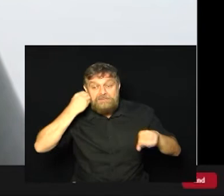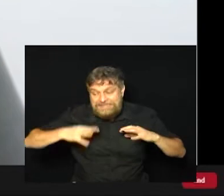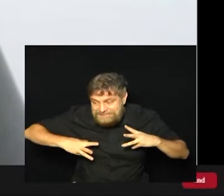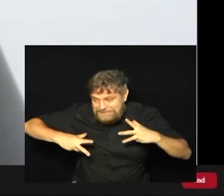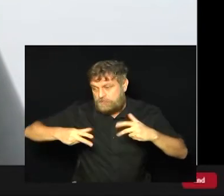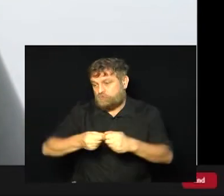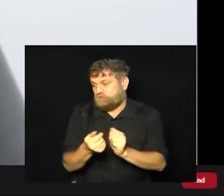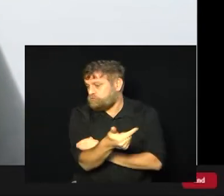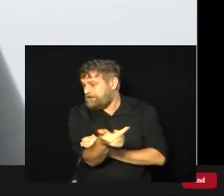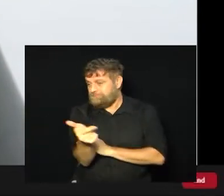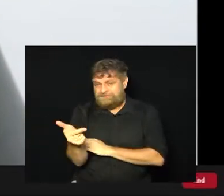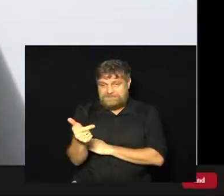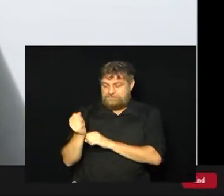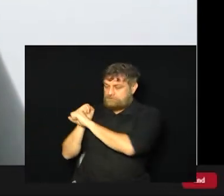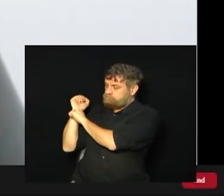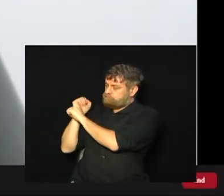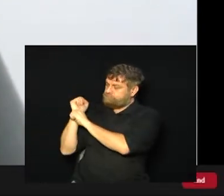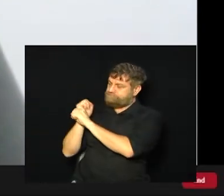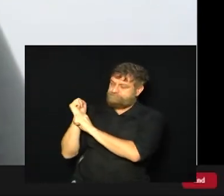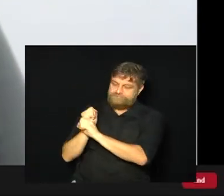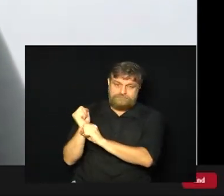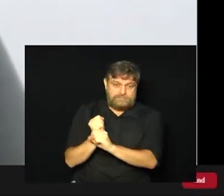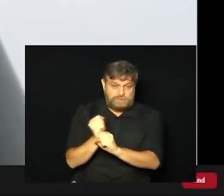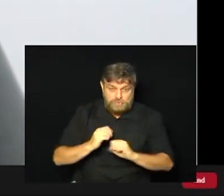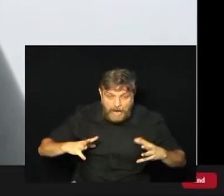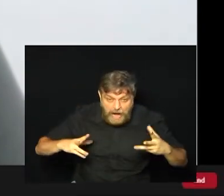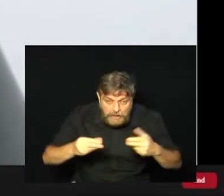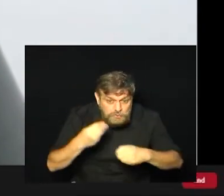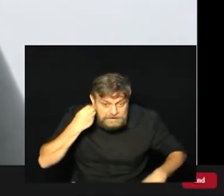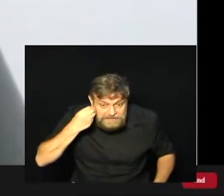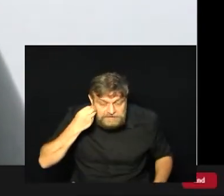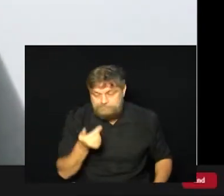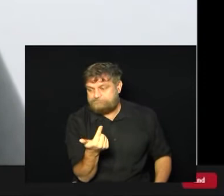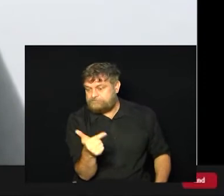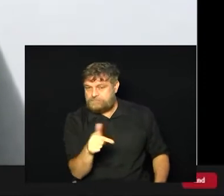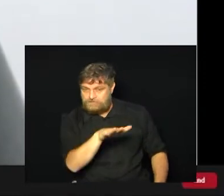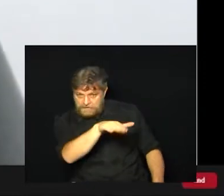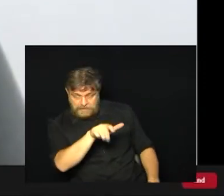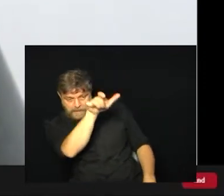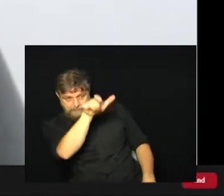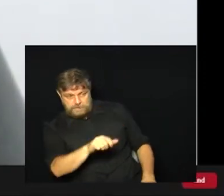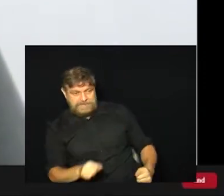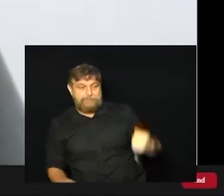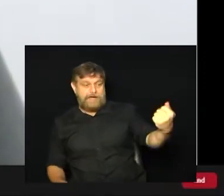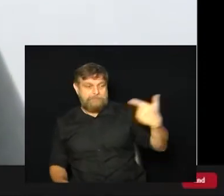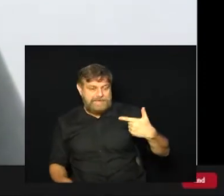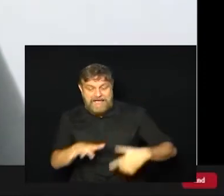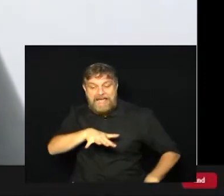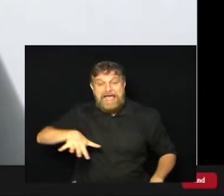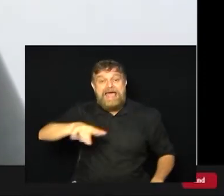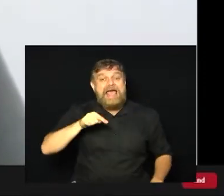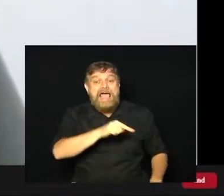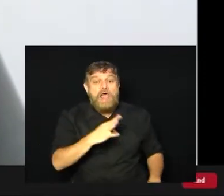experiências por mais décadas que a gente tenha vivido. Então, procurar alguém que tem mais experiência na área A, B ou